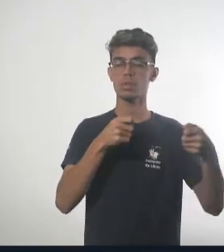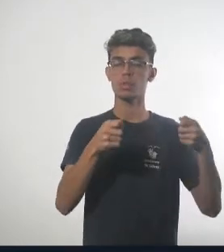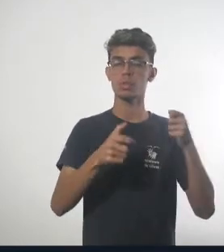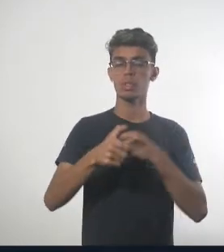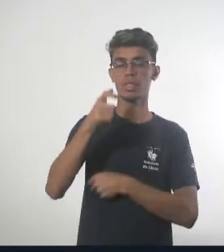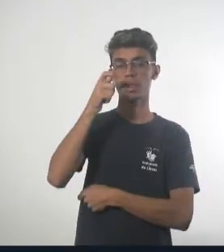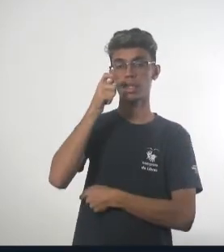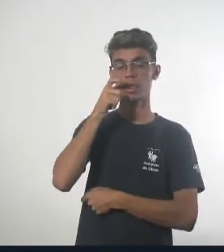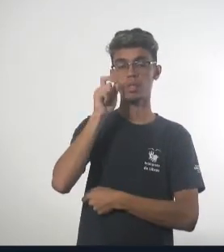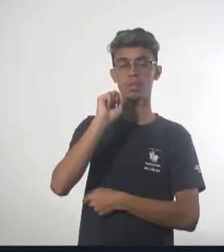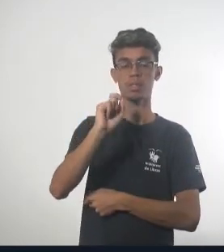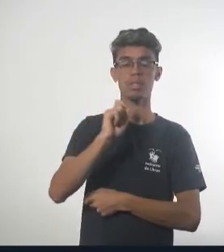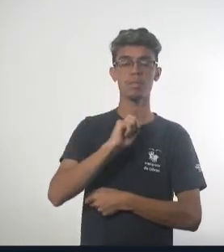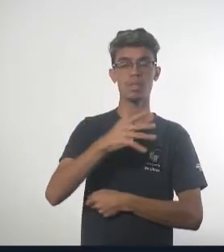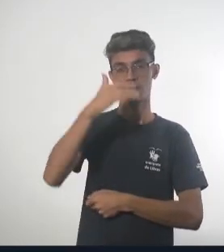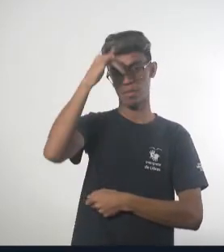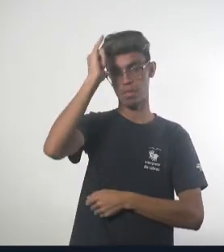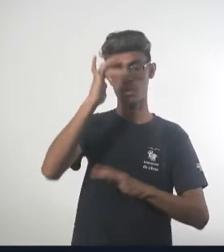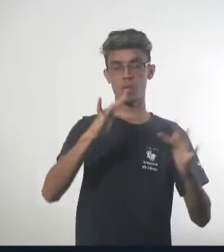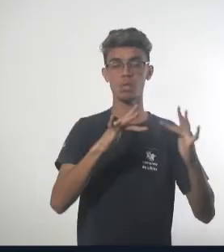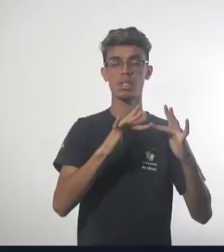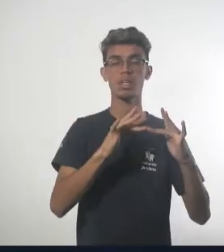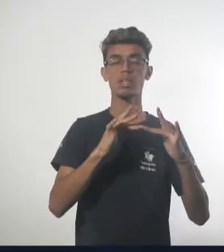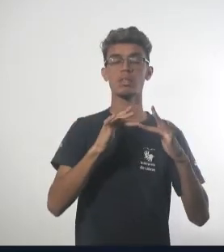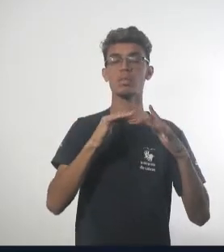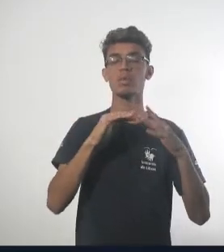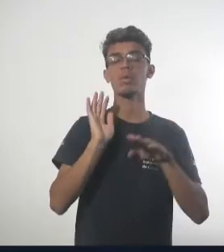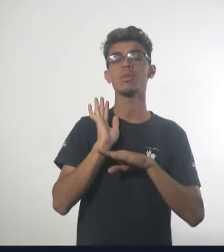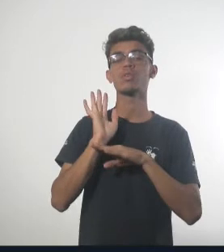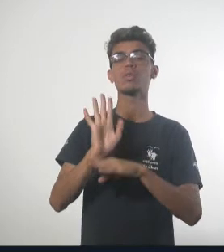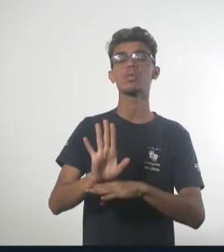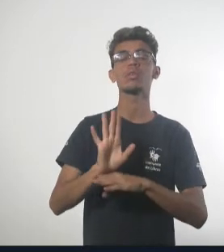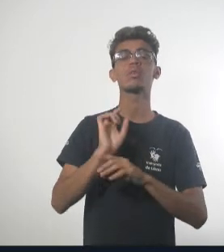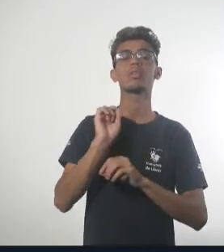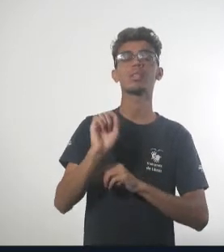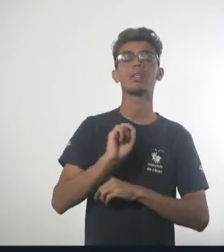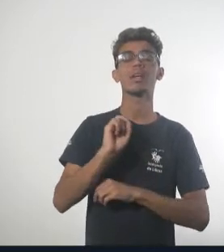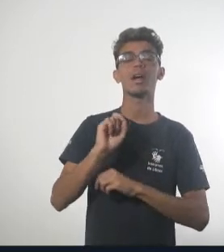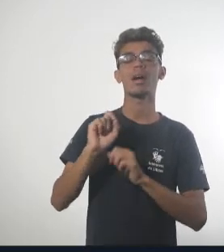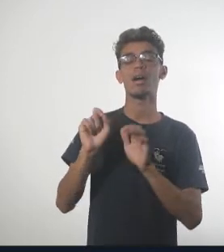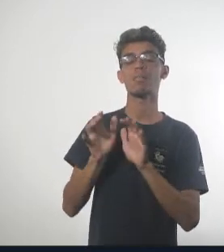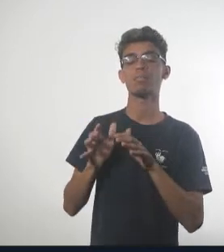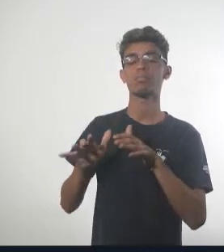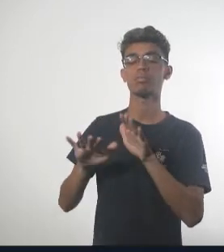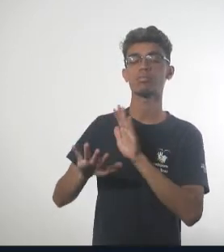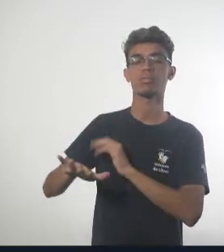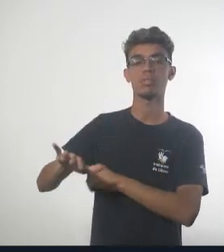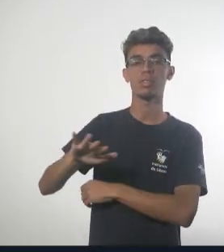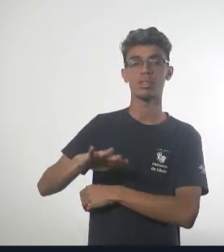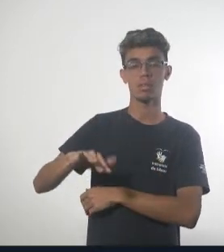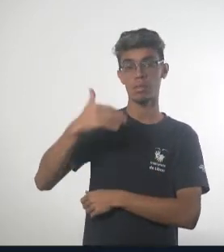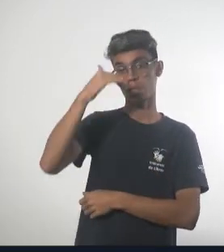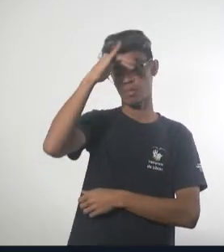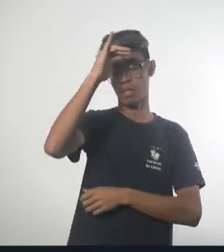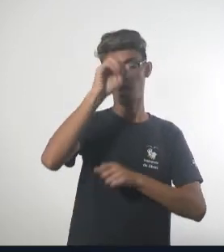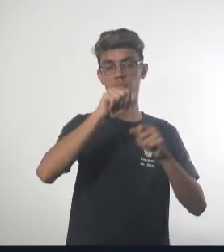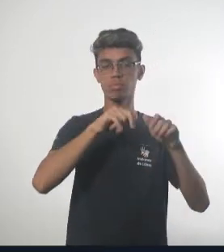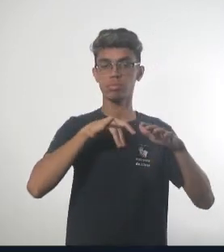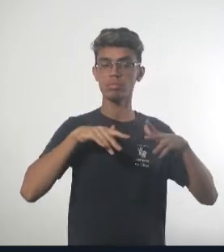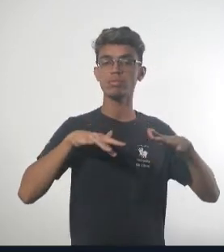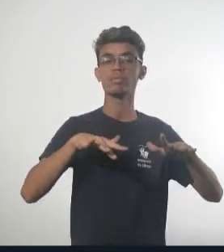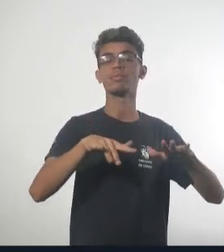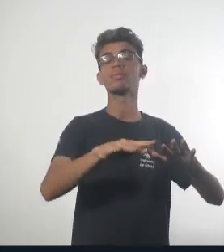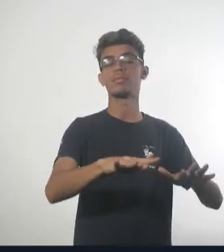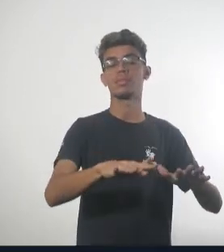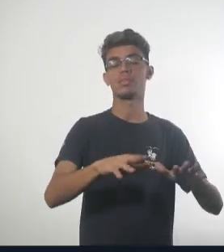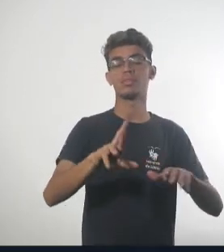e também quarentena dos contatos possibilita que a gente identifique e isole novos casos, né, e previna o surgimento de casos secundários a